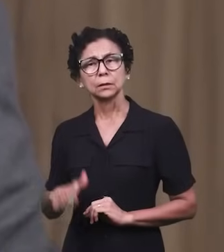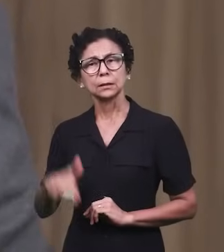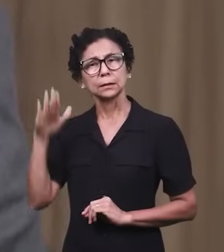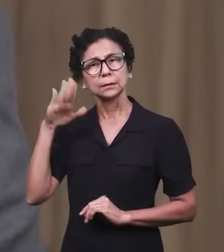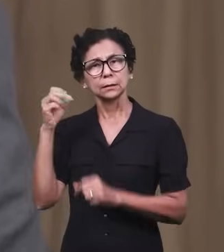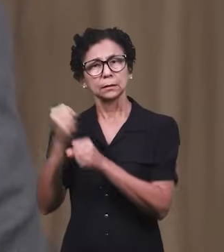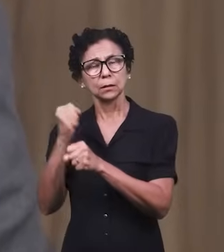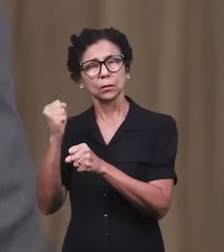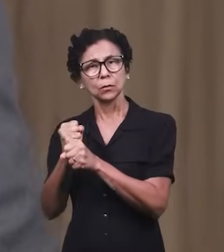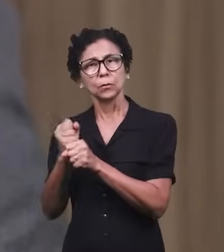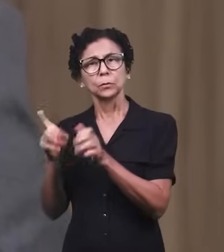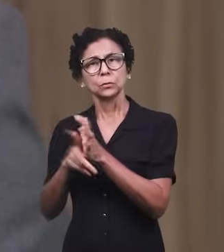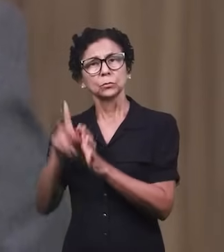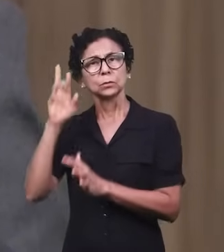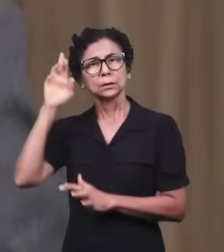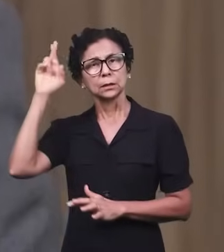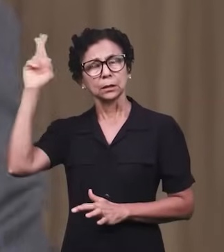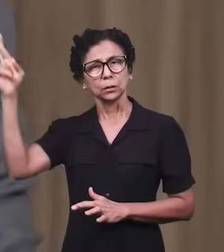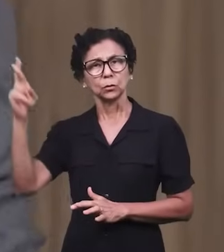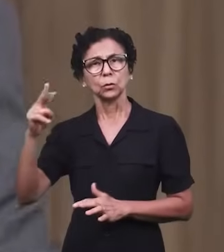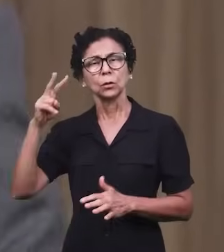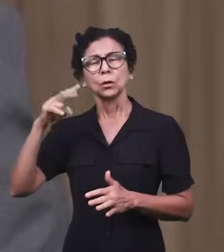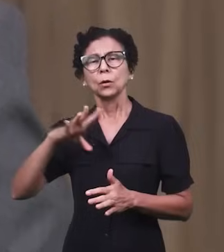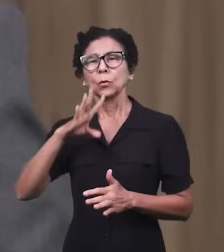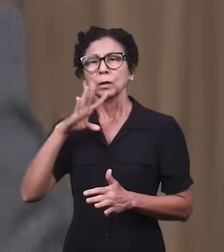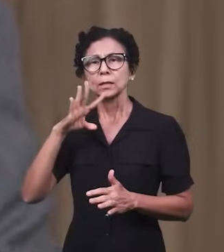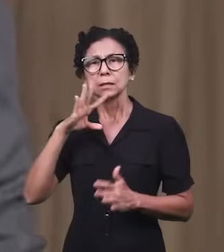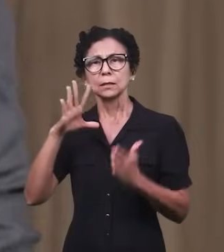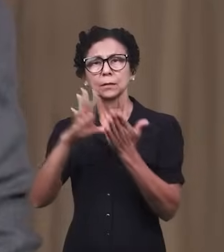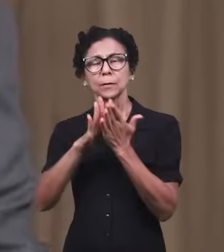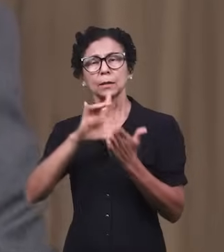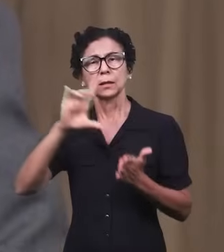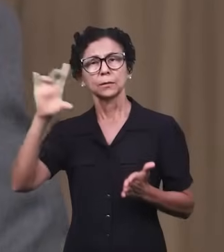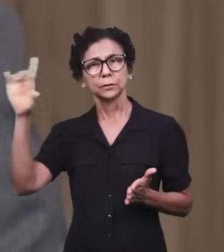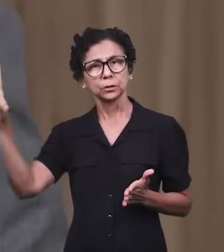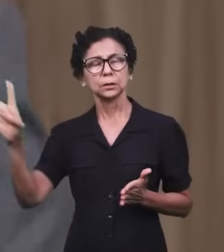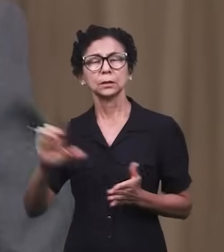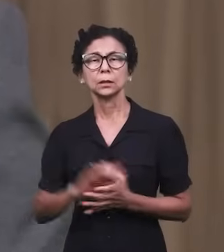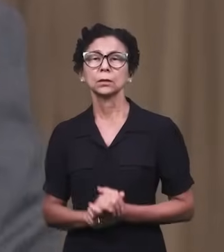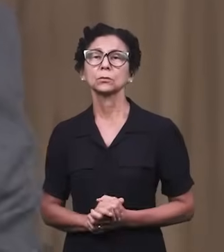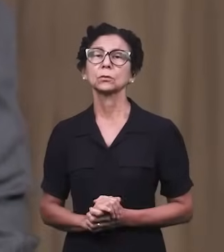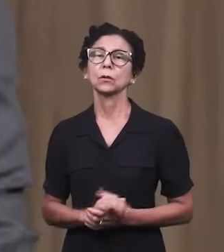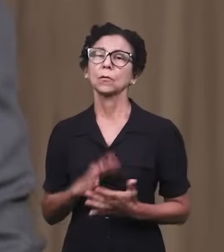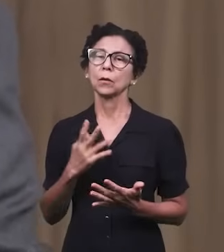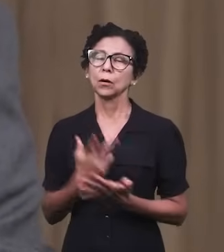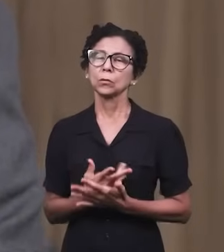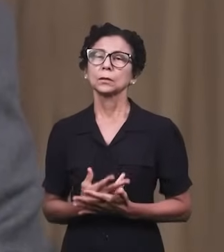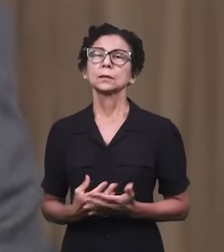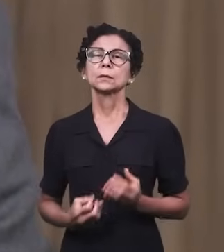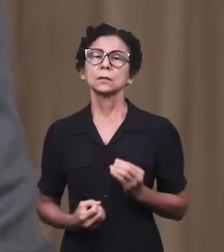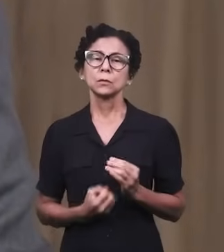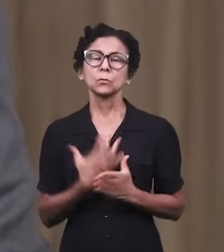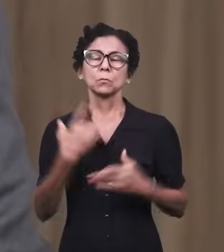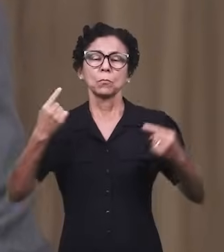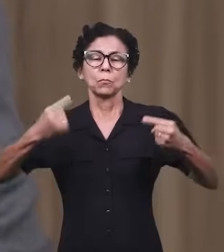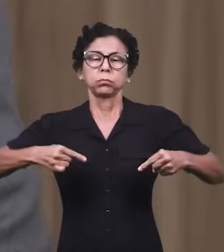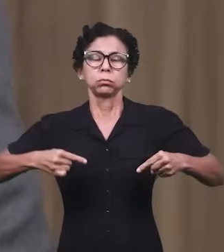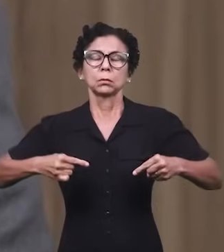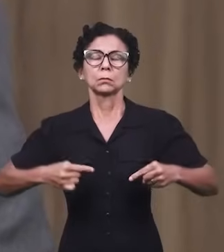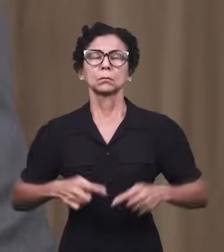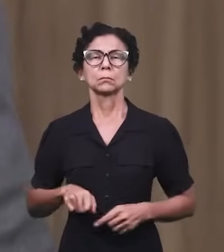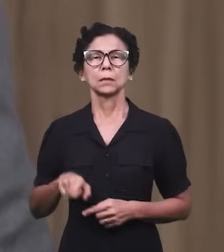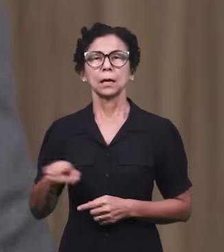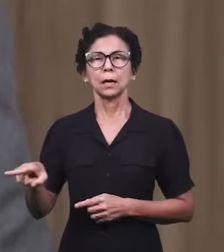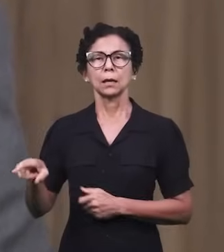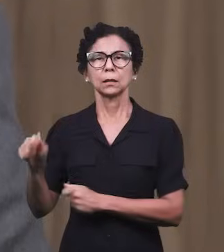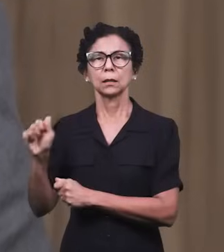palavra do Senhor, virão as oposições, os embates, mas a firmeza